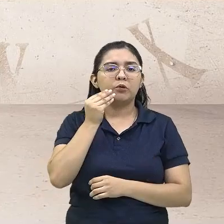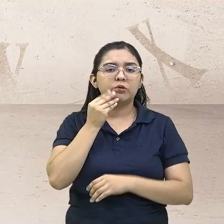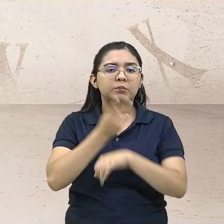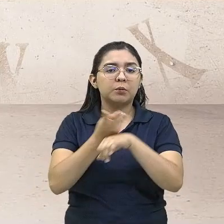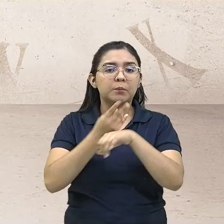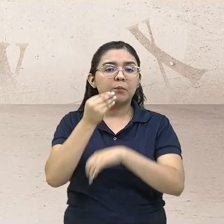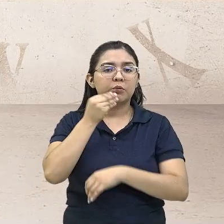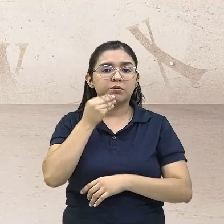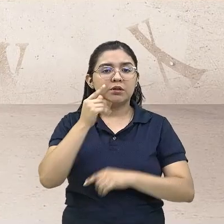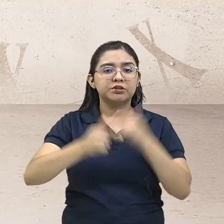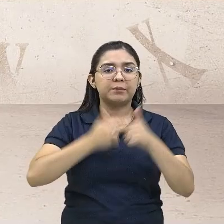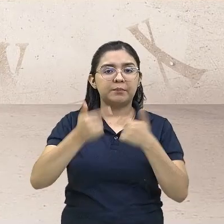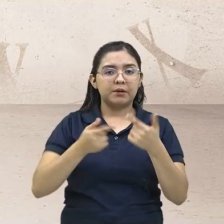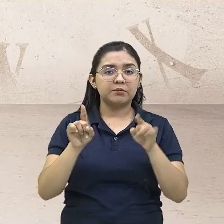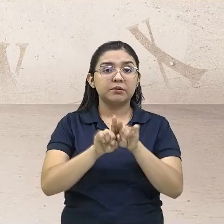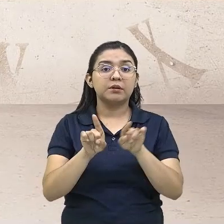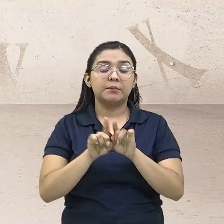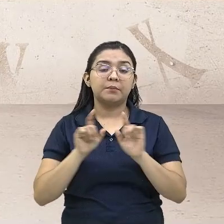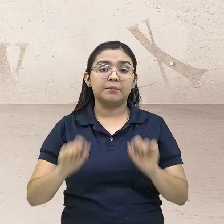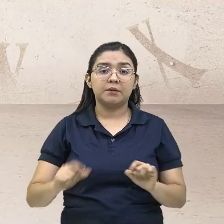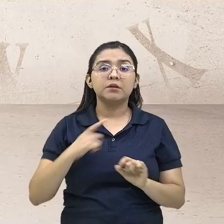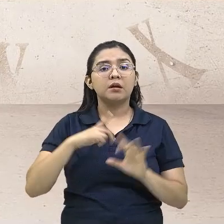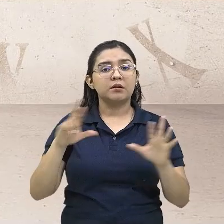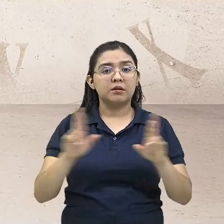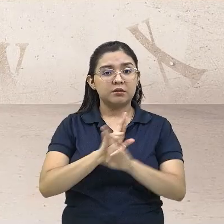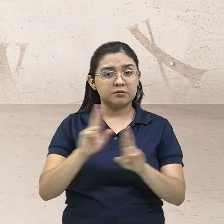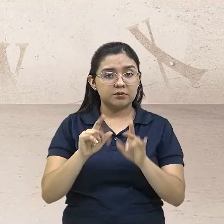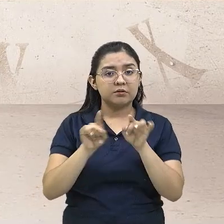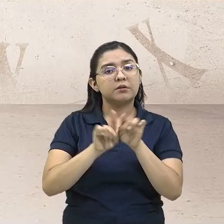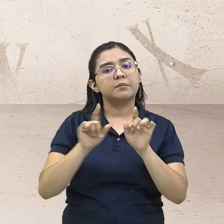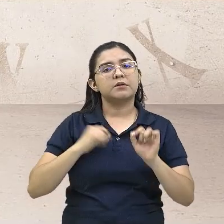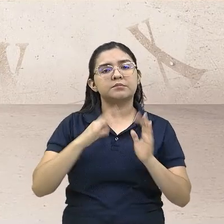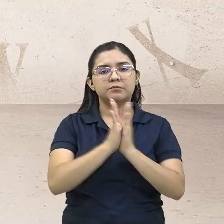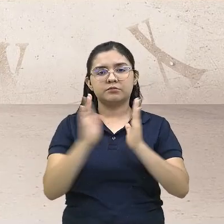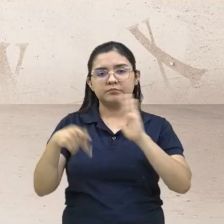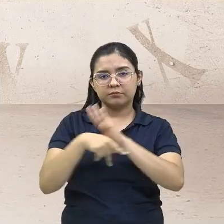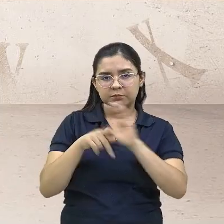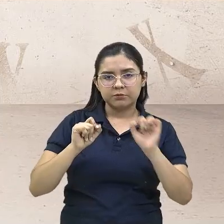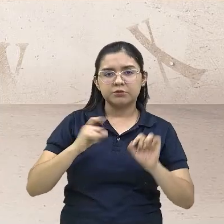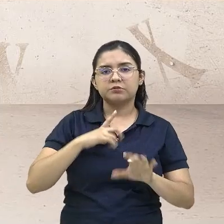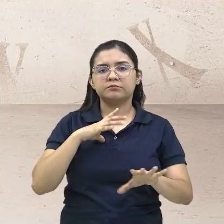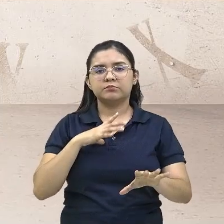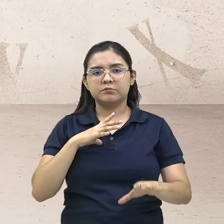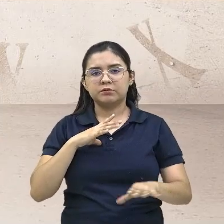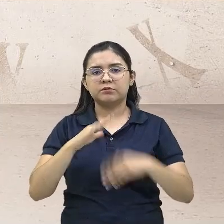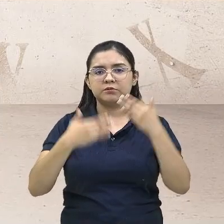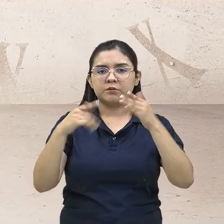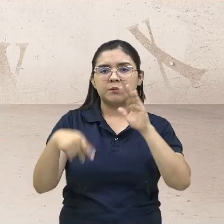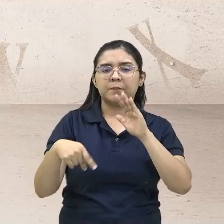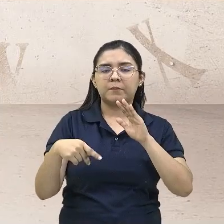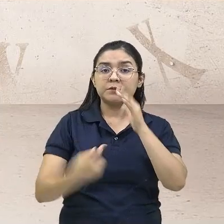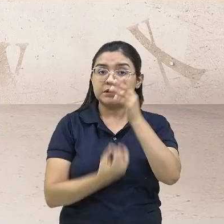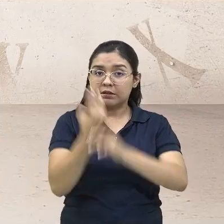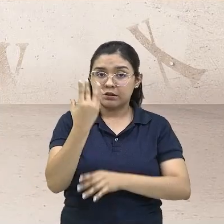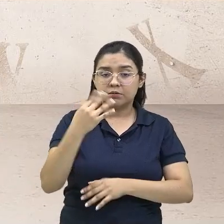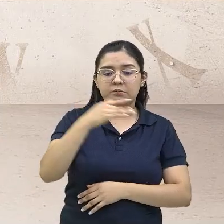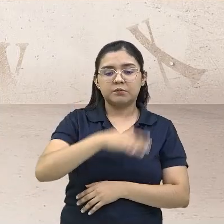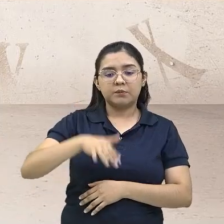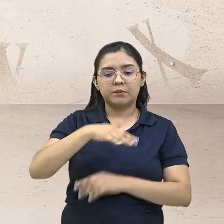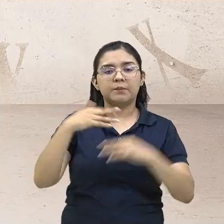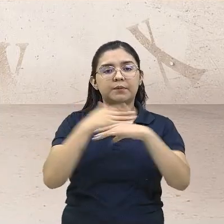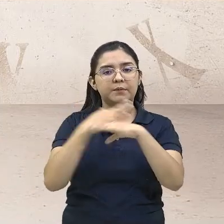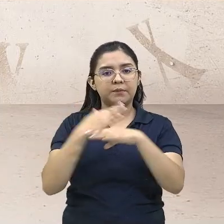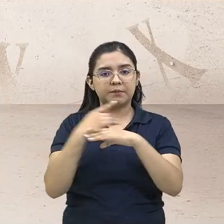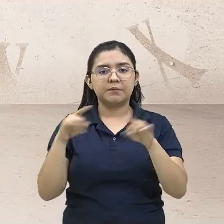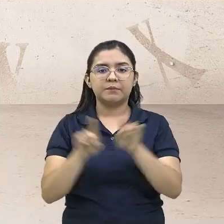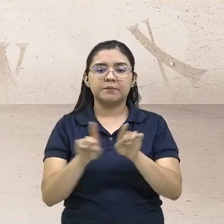trabalho, também está diretamente relacionado a esse processo de formação dos espaços urbanos. Então, a gente está trazendo do